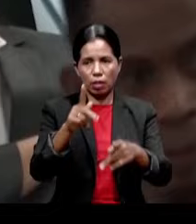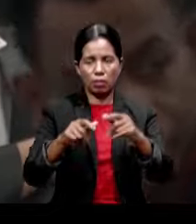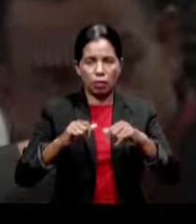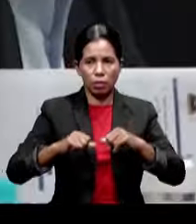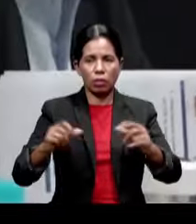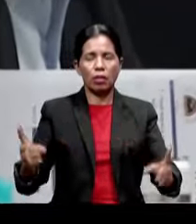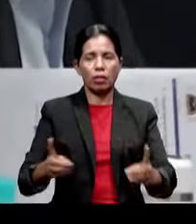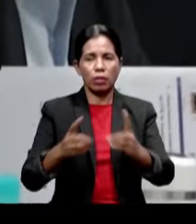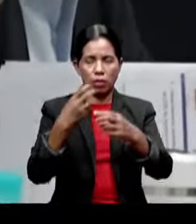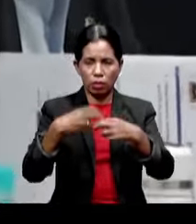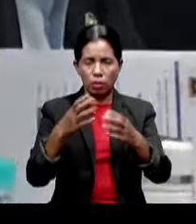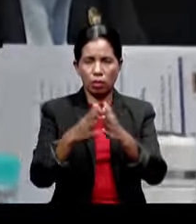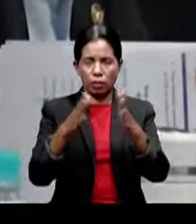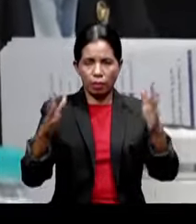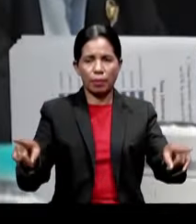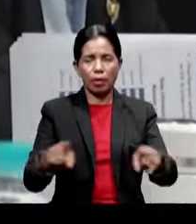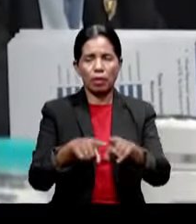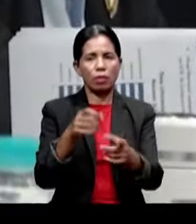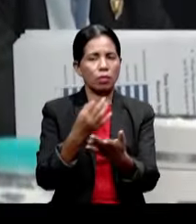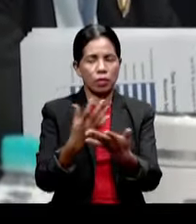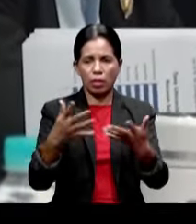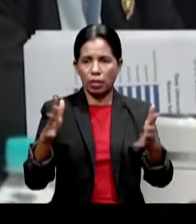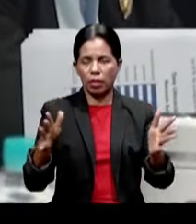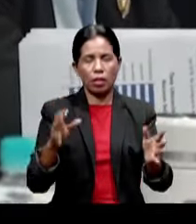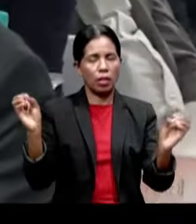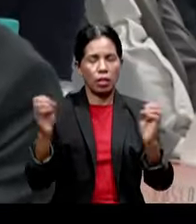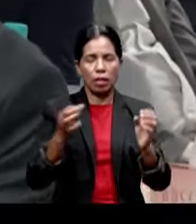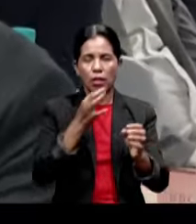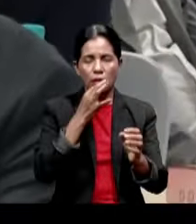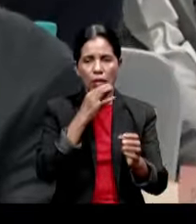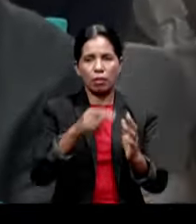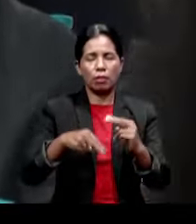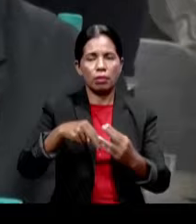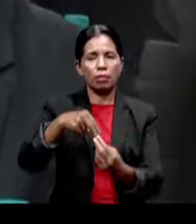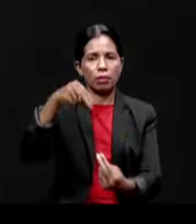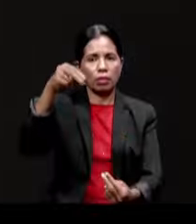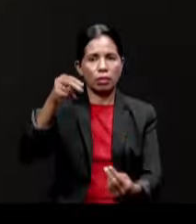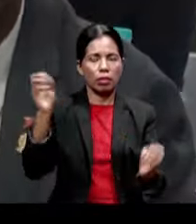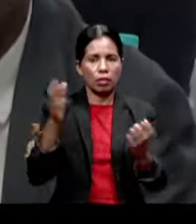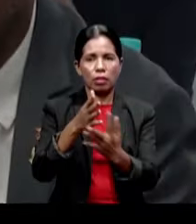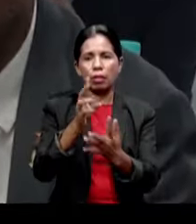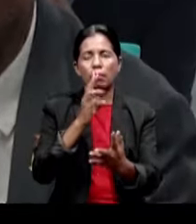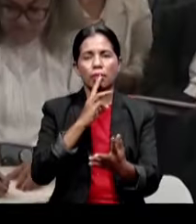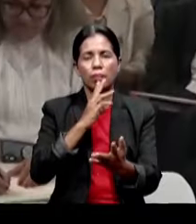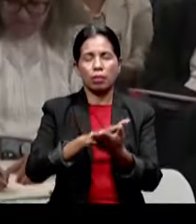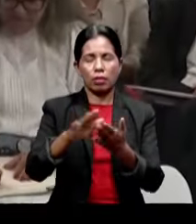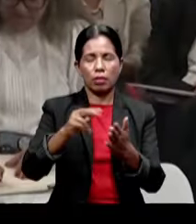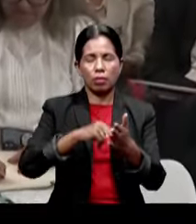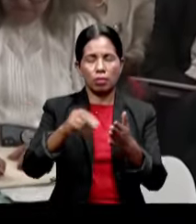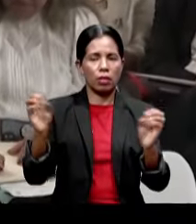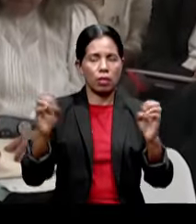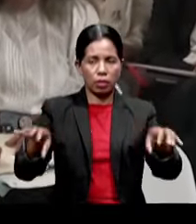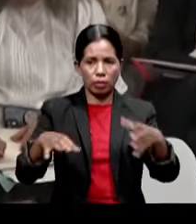continua a ser o desafio oi-oin, anesan rendimento ladun diat, menos ia aihan no nutrição, menos acesso bemos, número de desemprego as